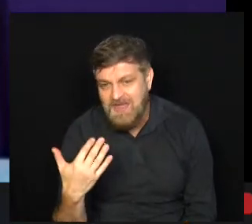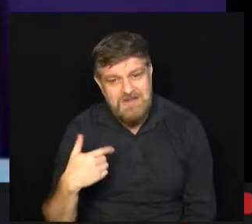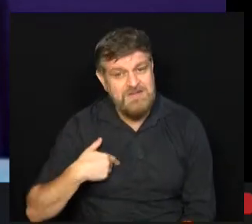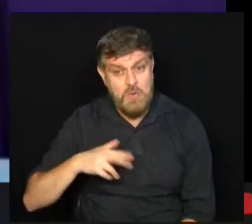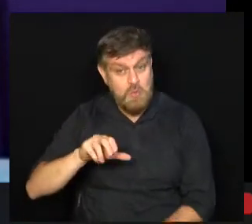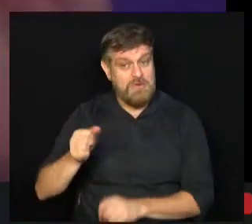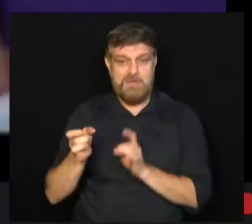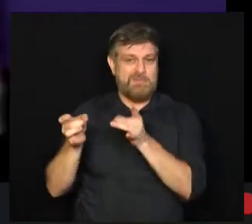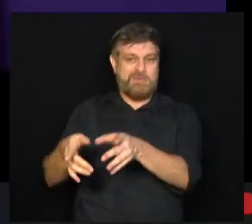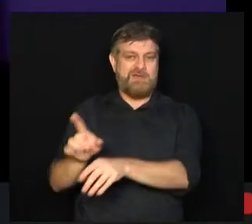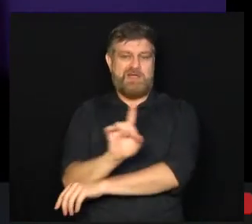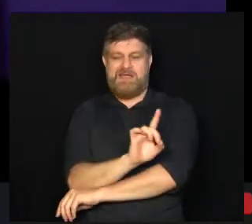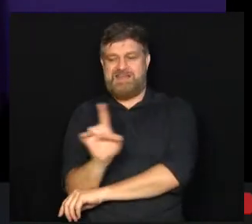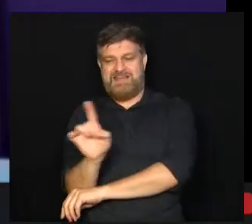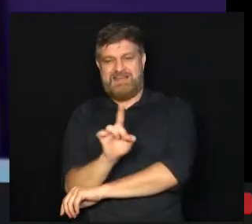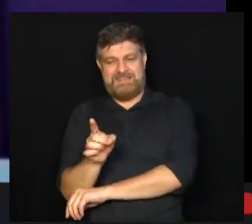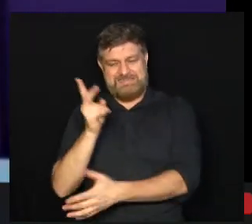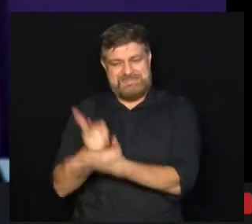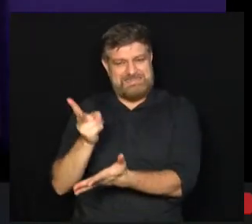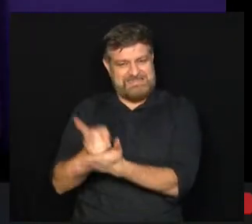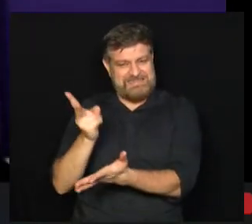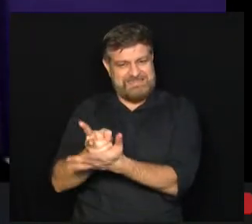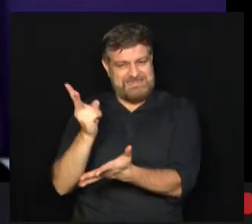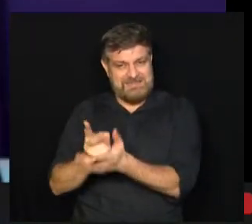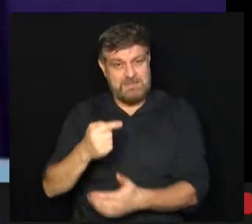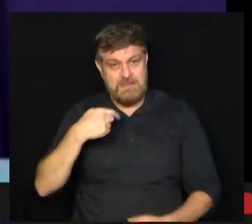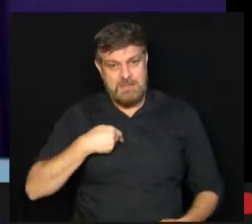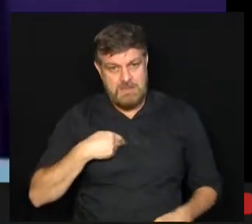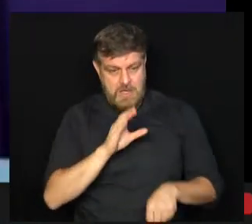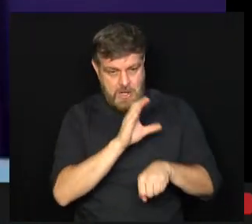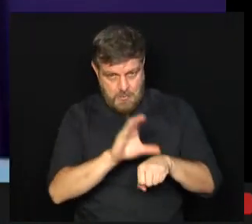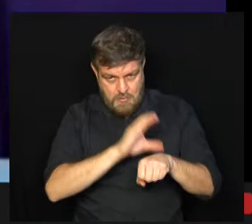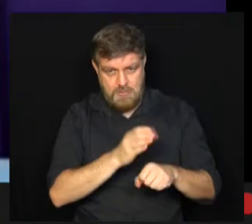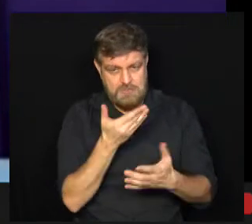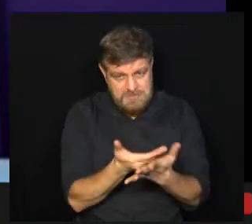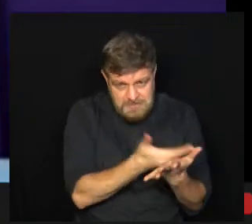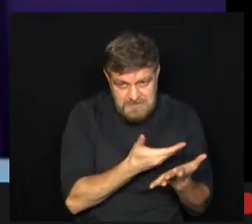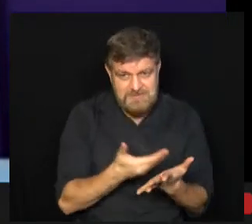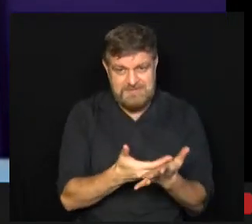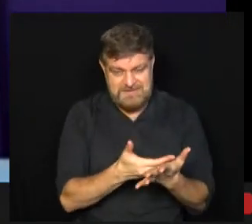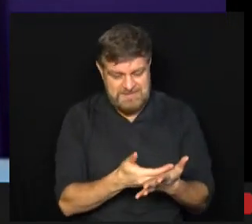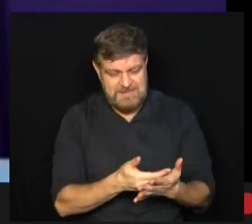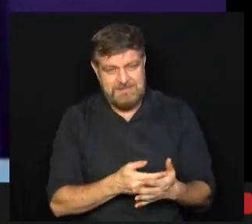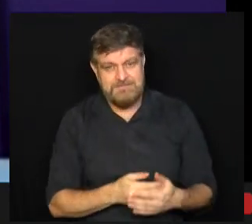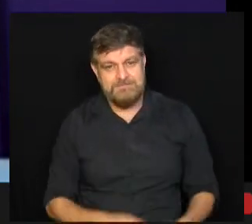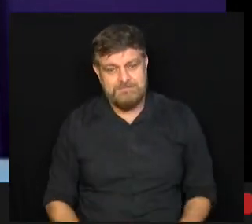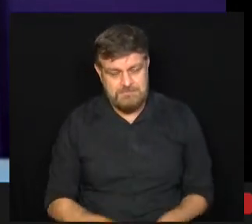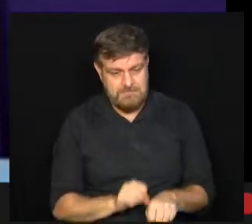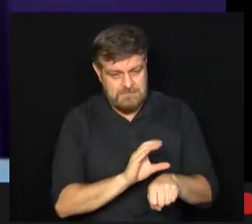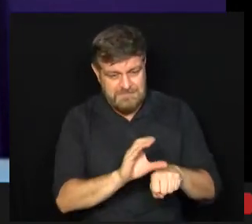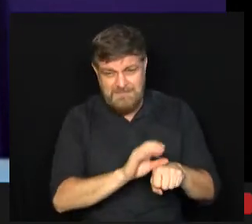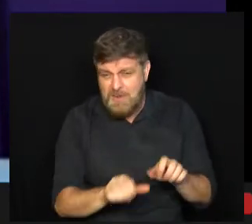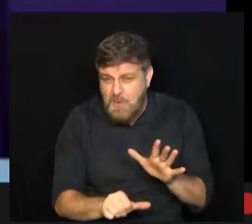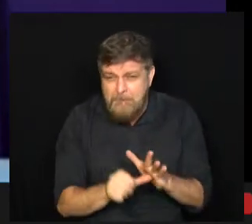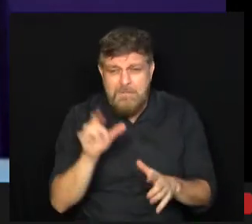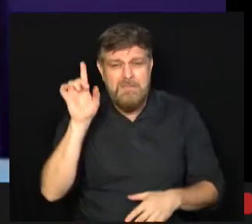dela. Eu estudei, eu fiz o curso de comissário, assim como foi dito, né, e desde o meu primeiro dia de aula,